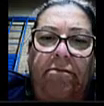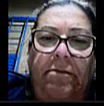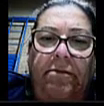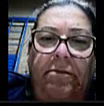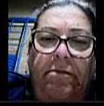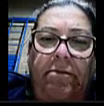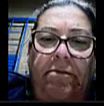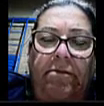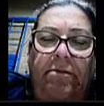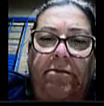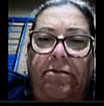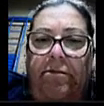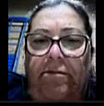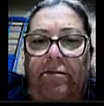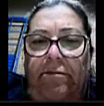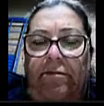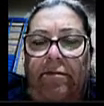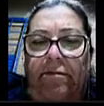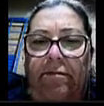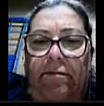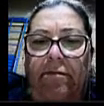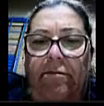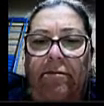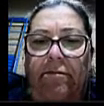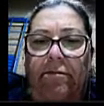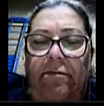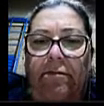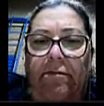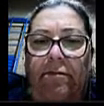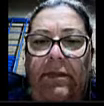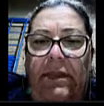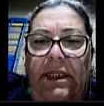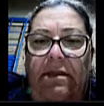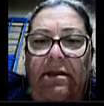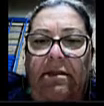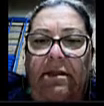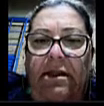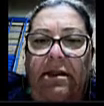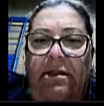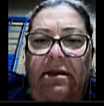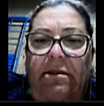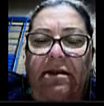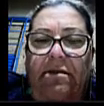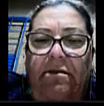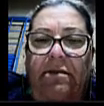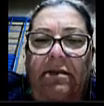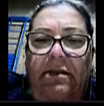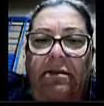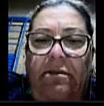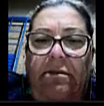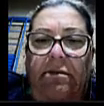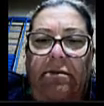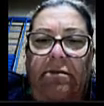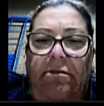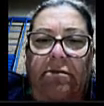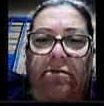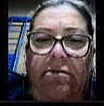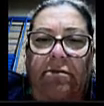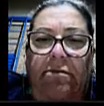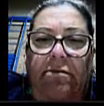diagnóstico é a gente perceber se essa criança tem uma eficiência intelectual